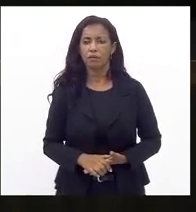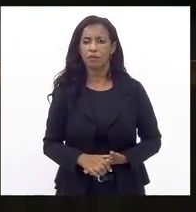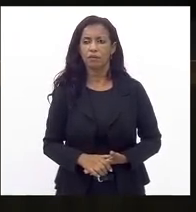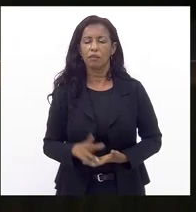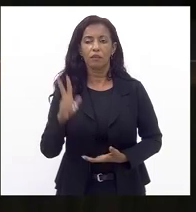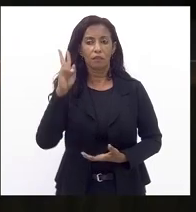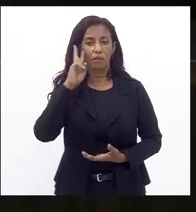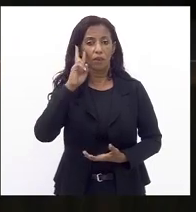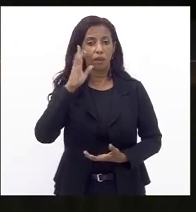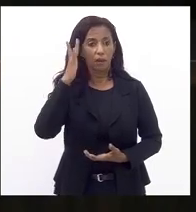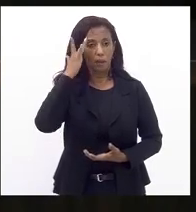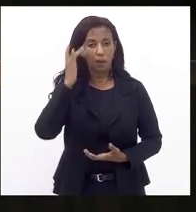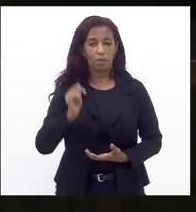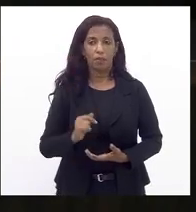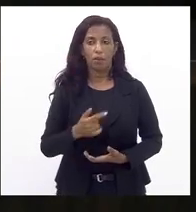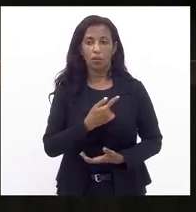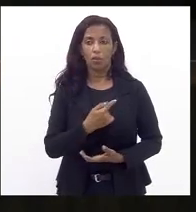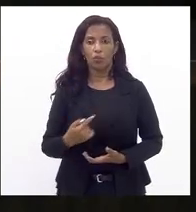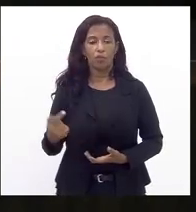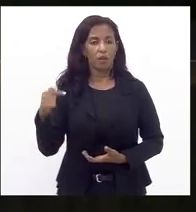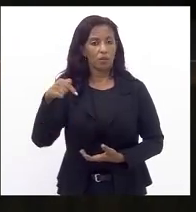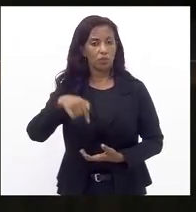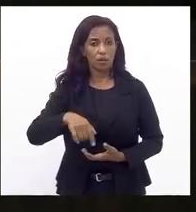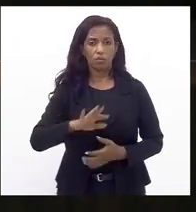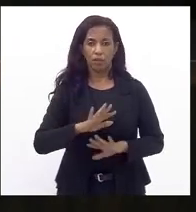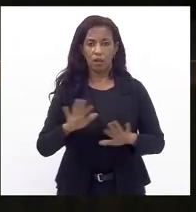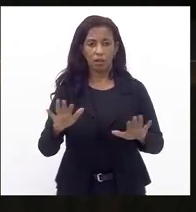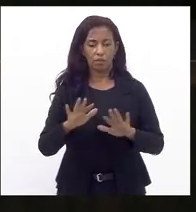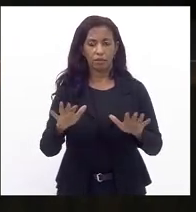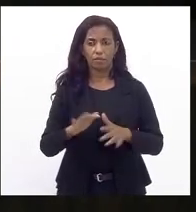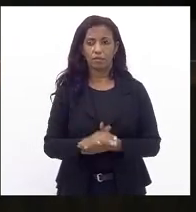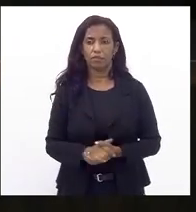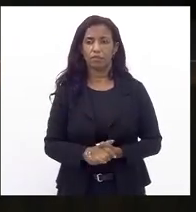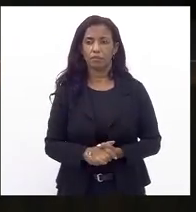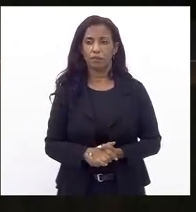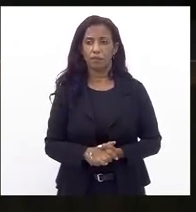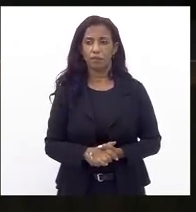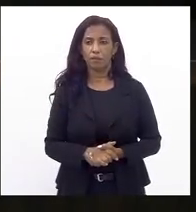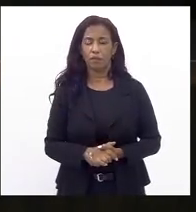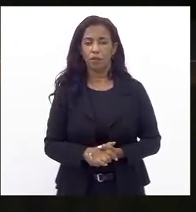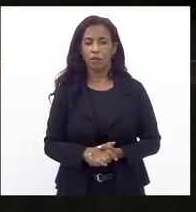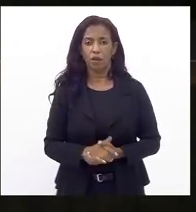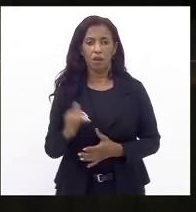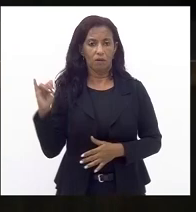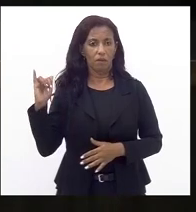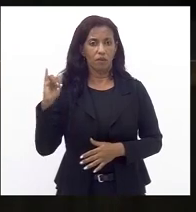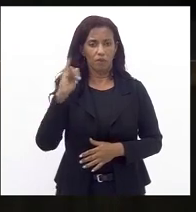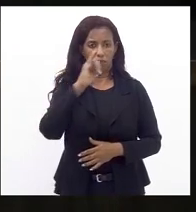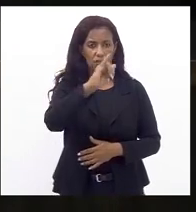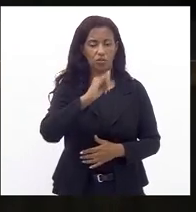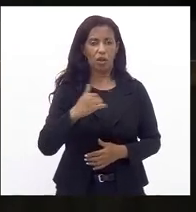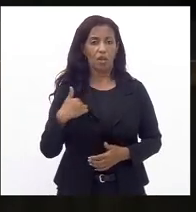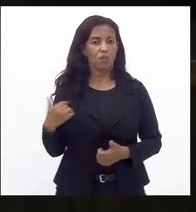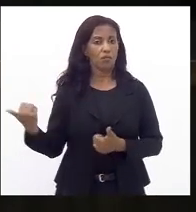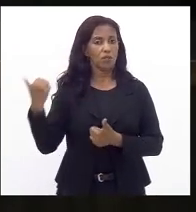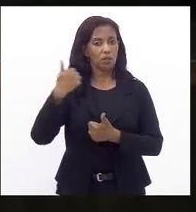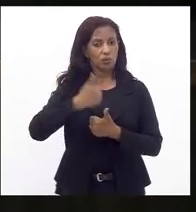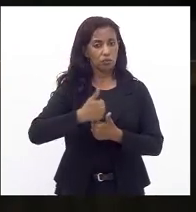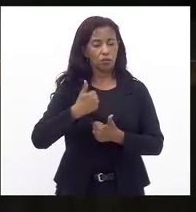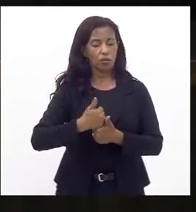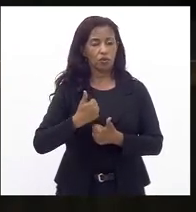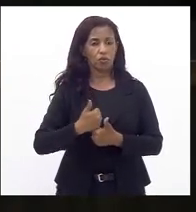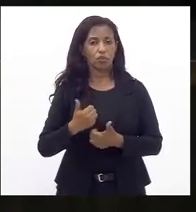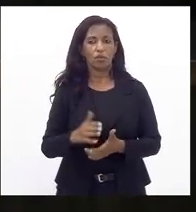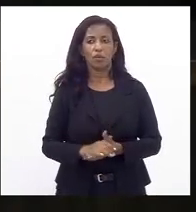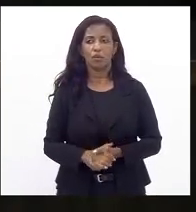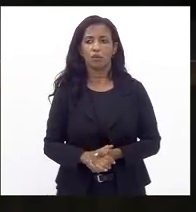eu quero lembrar que amanhã o governador não estará no Rio vai viajar então eu estarei fora